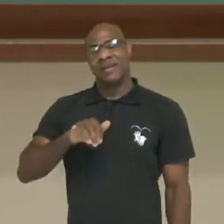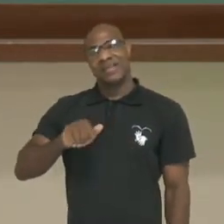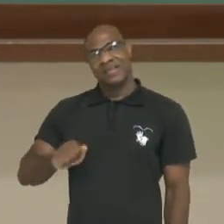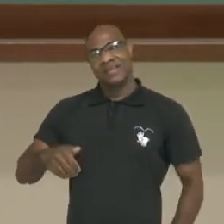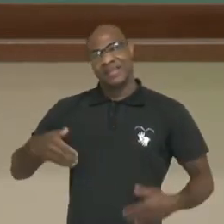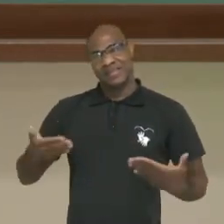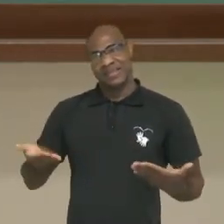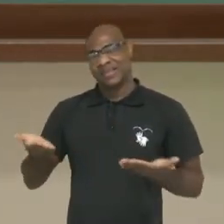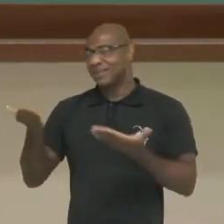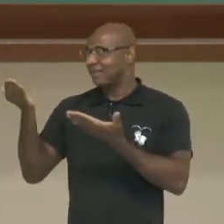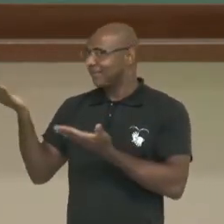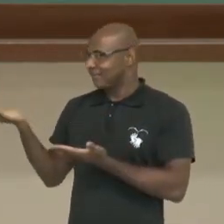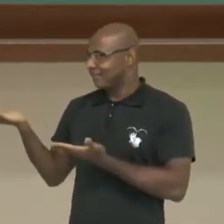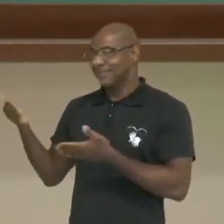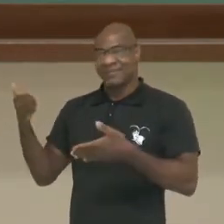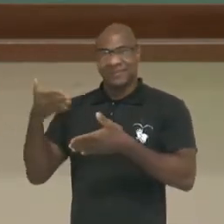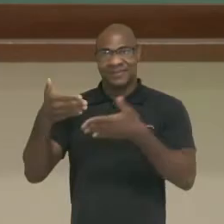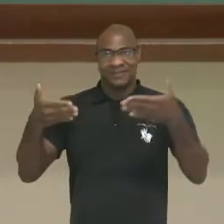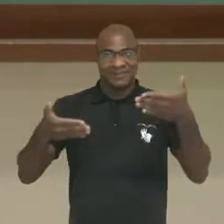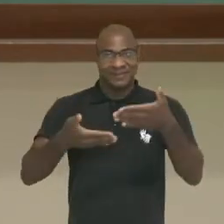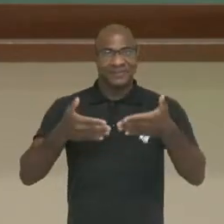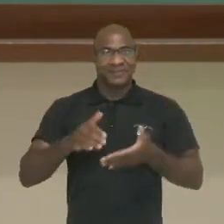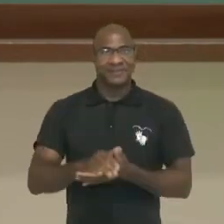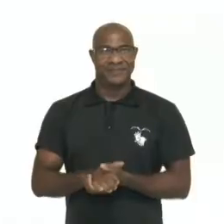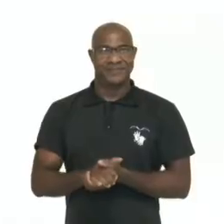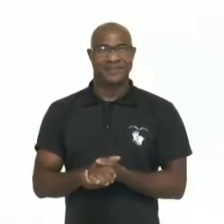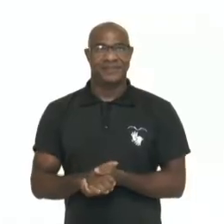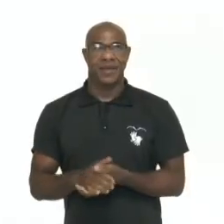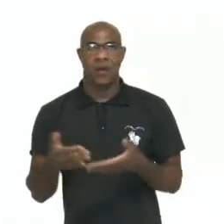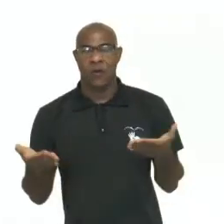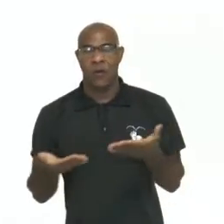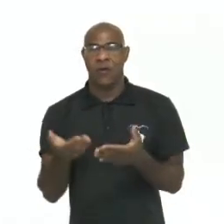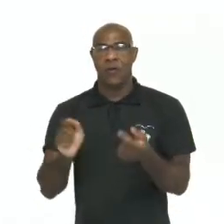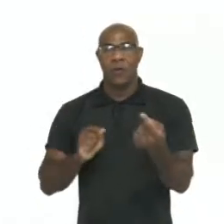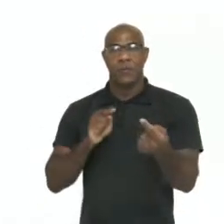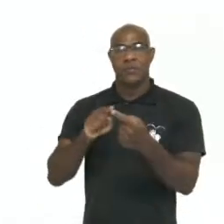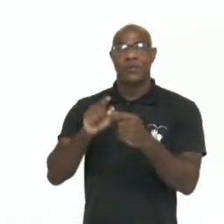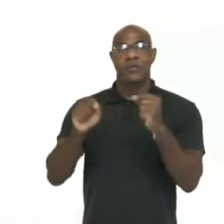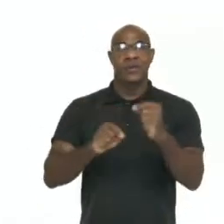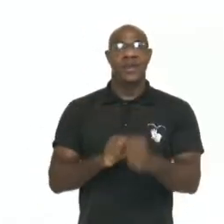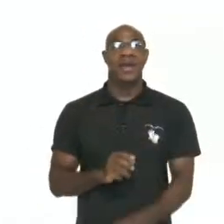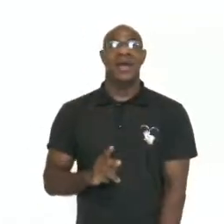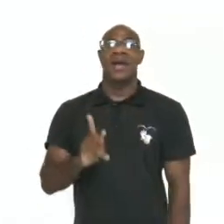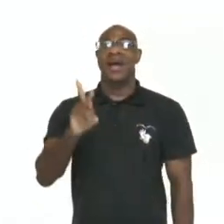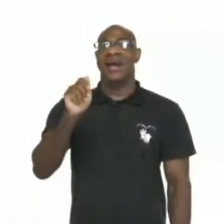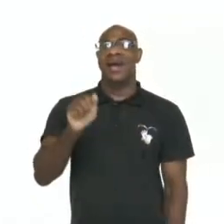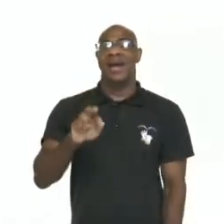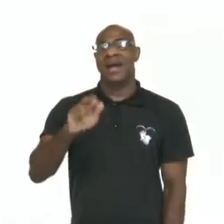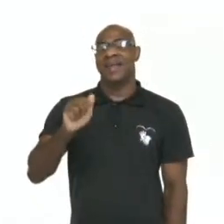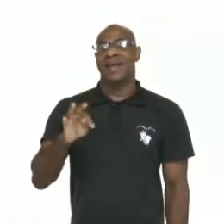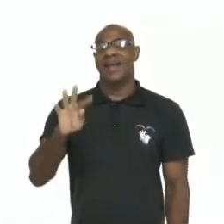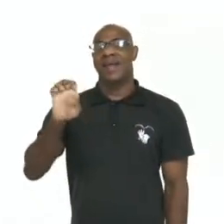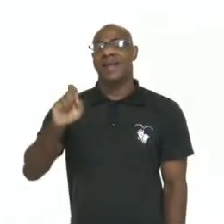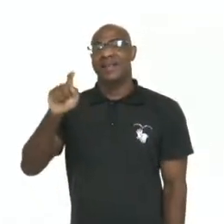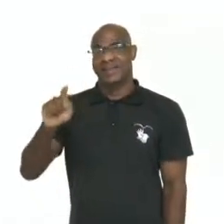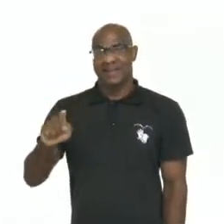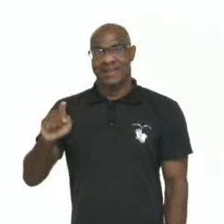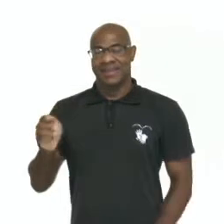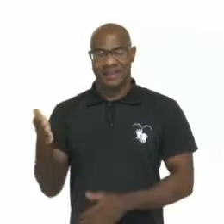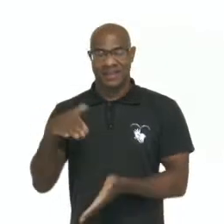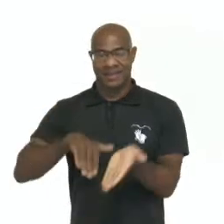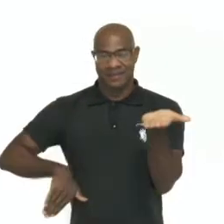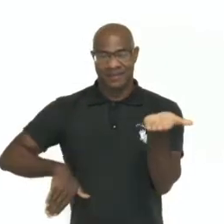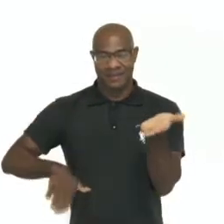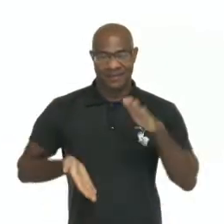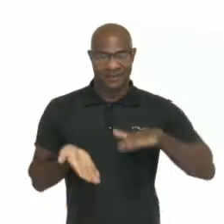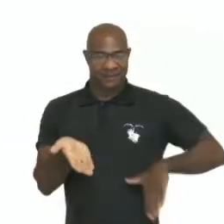me acompanhe no slide. Hoje vamos falar sobre o Karatê. Vamos conhecer os